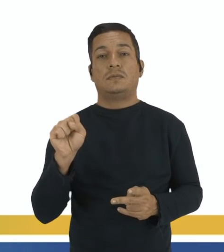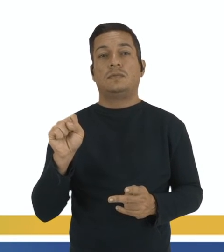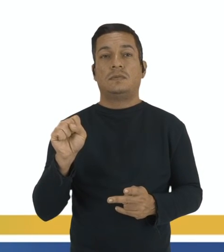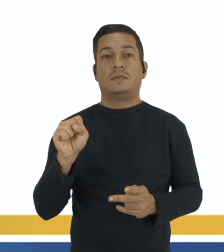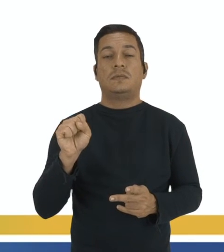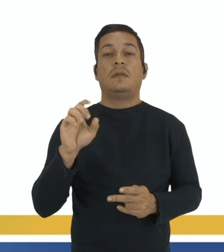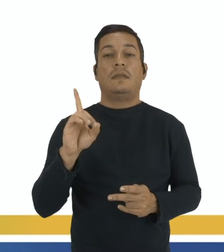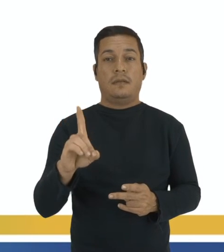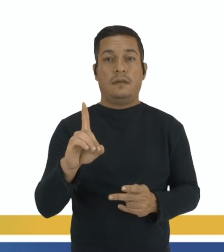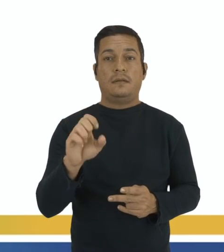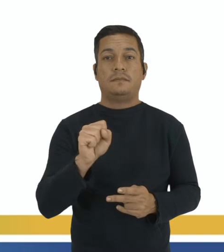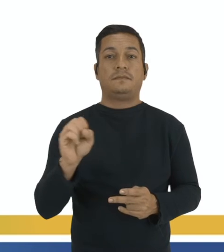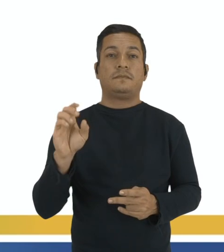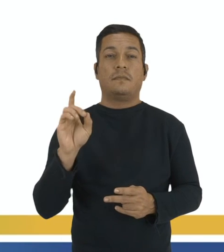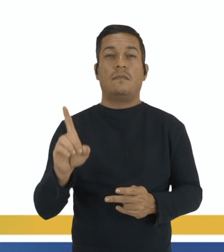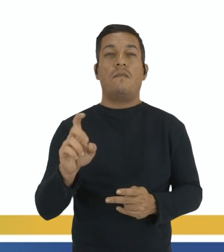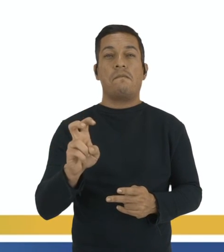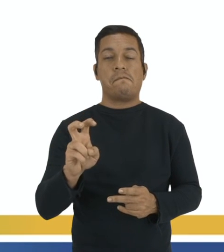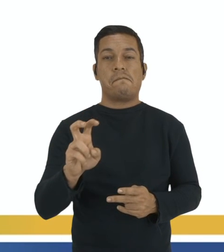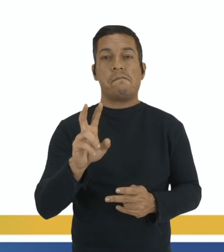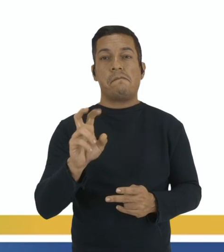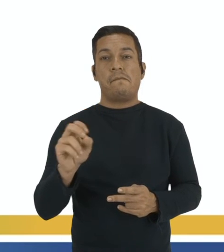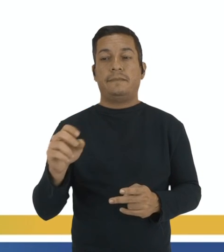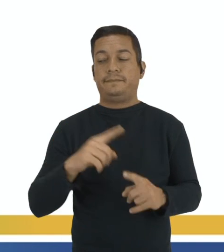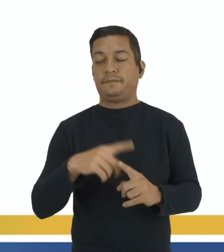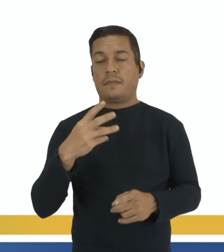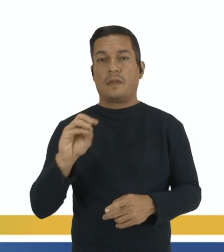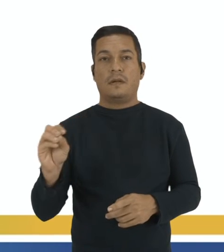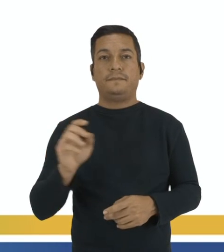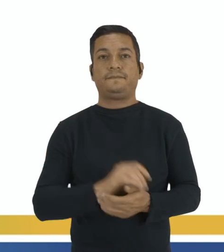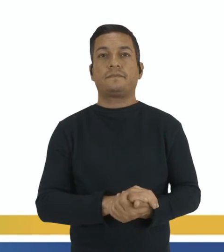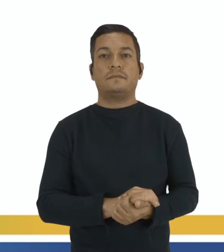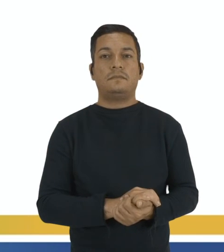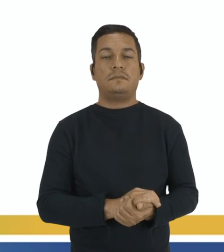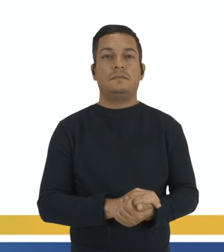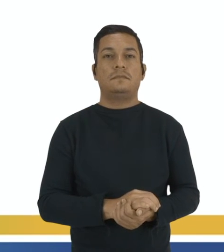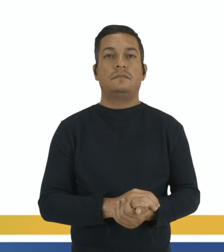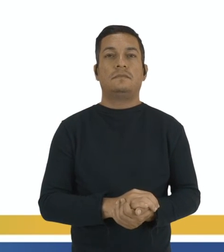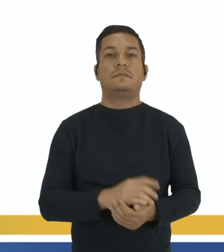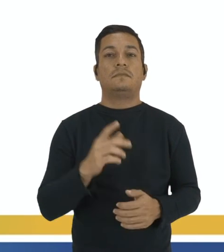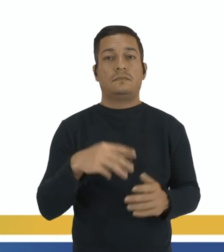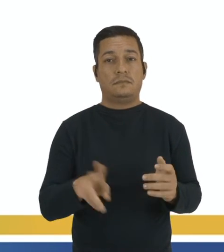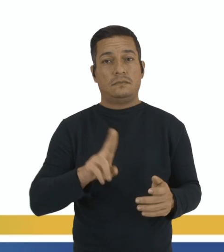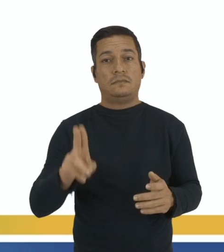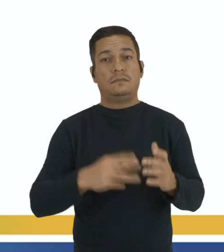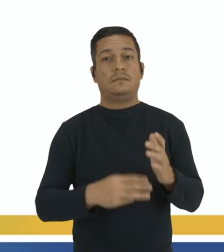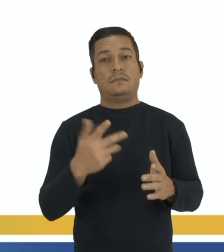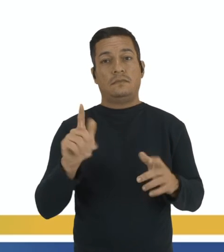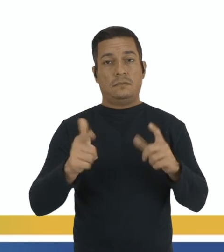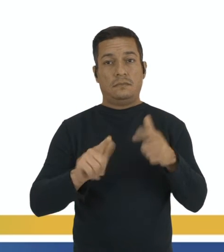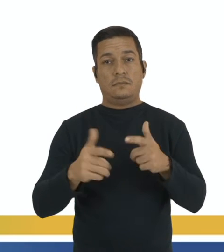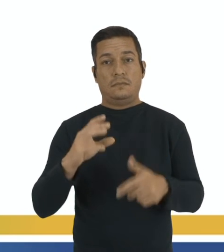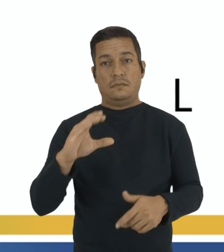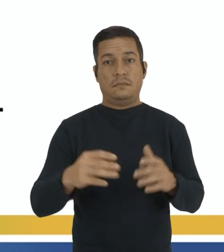800, seria 500 mais 300, ou seja, então nós utilizaríamos 3 letras C,